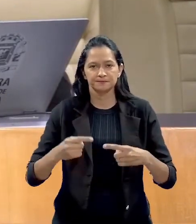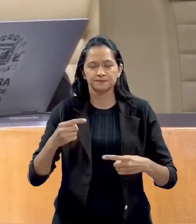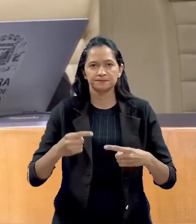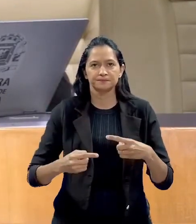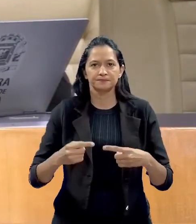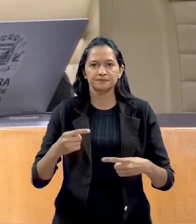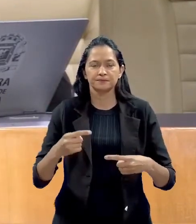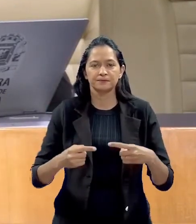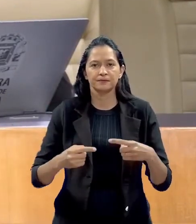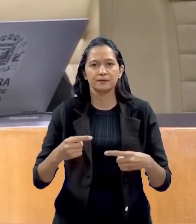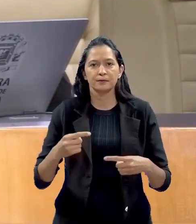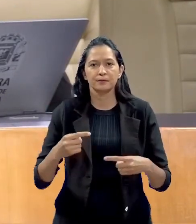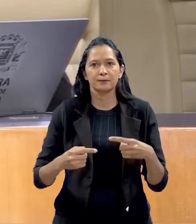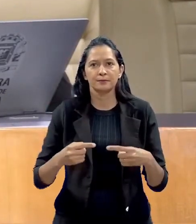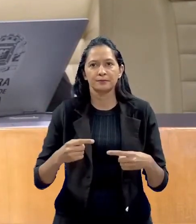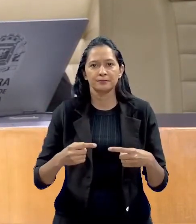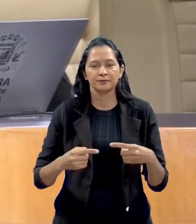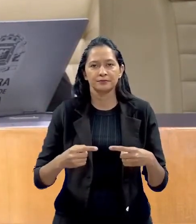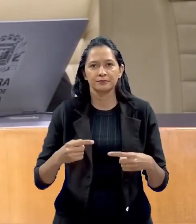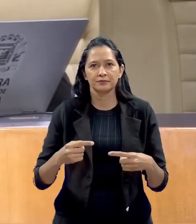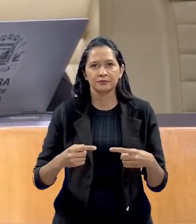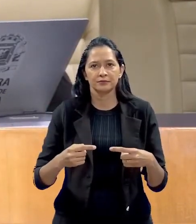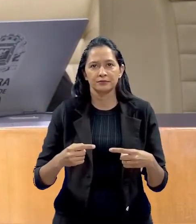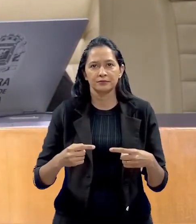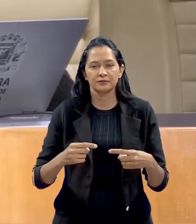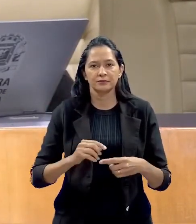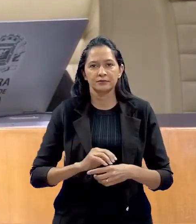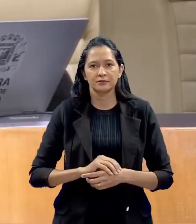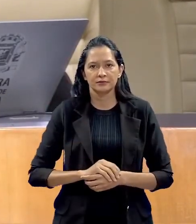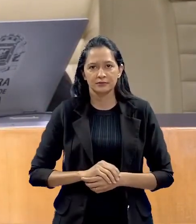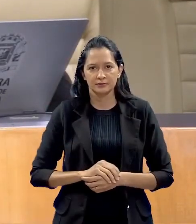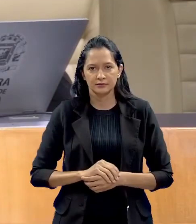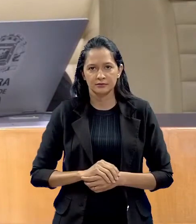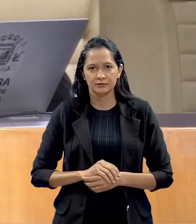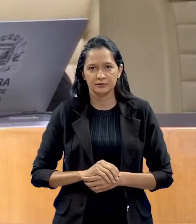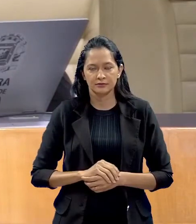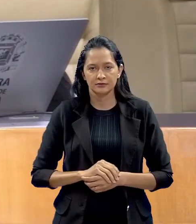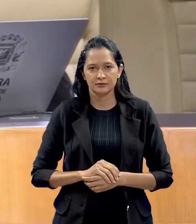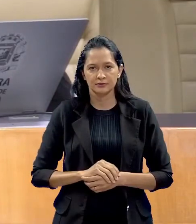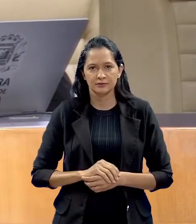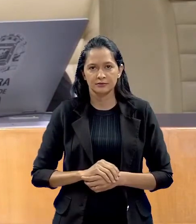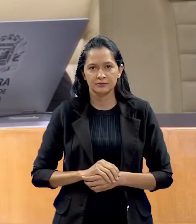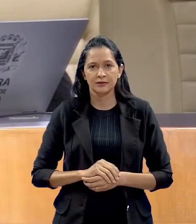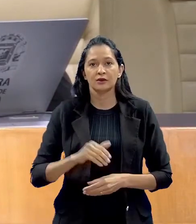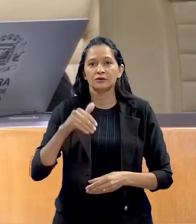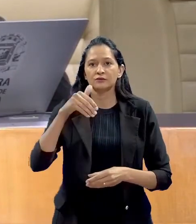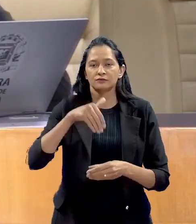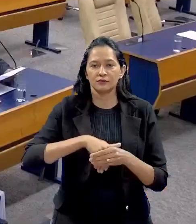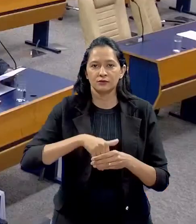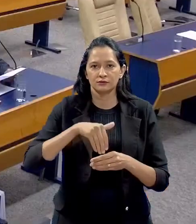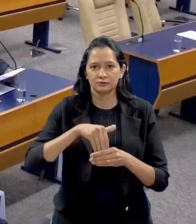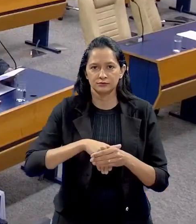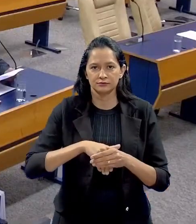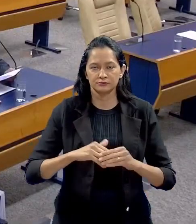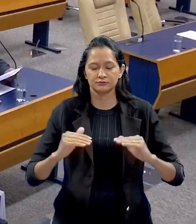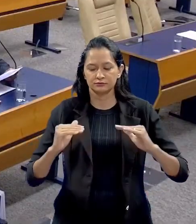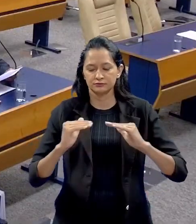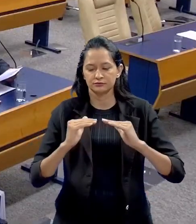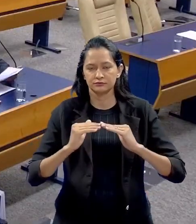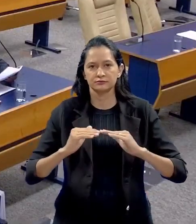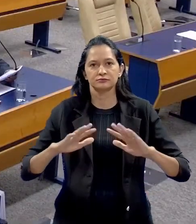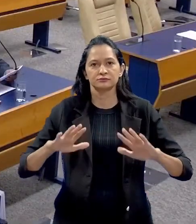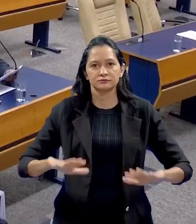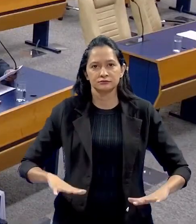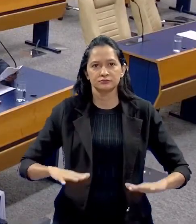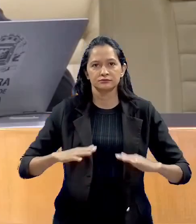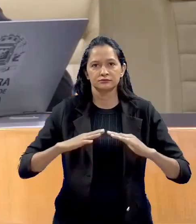Vereador Anderson Salles. Em discussão. Em votação. Os favoráveis permaneçam como estão. Os